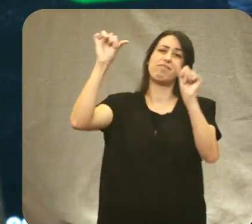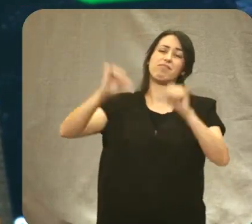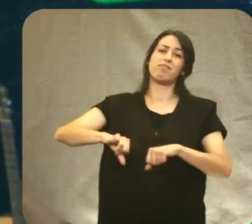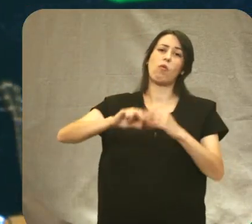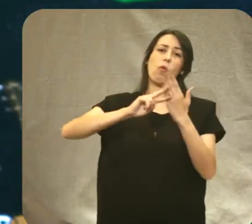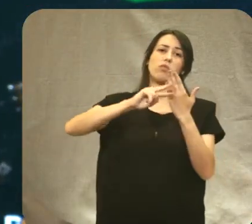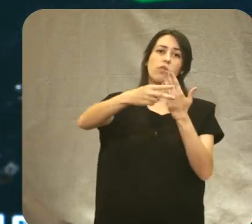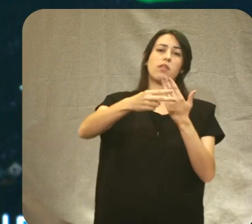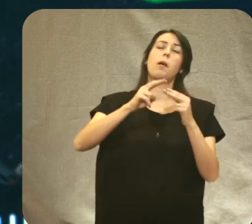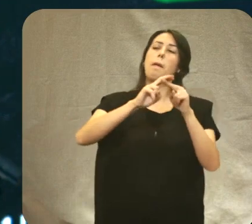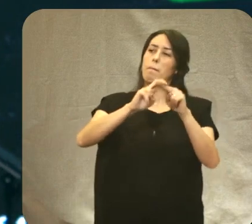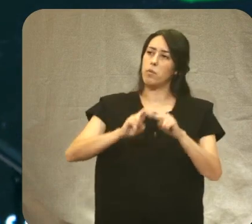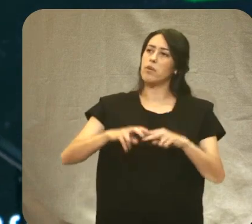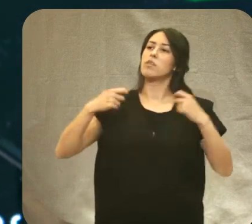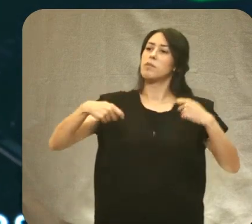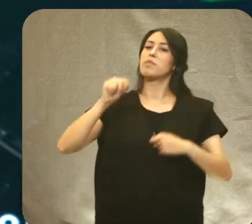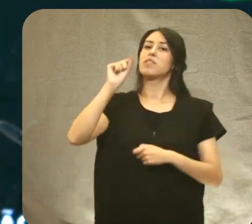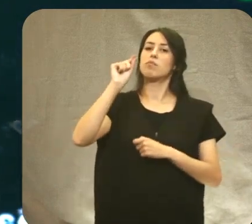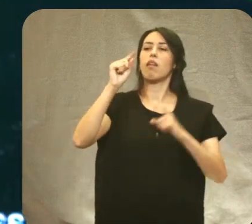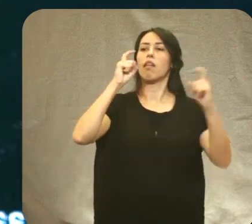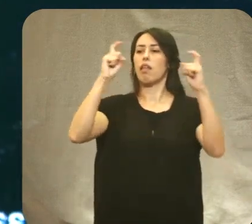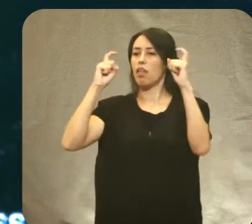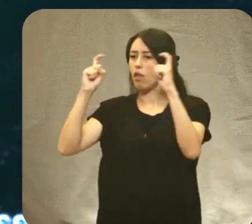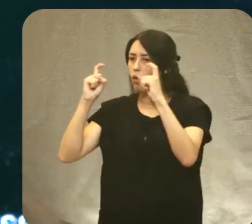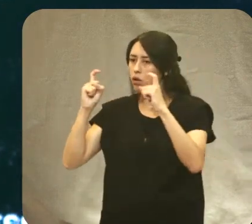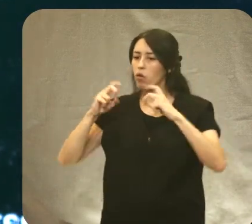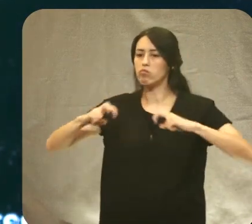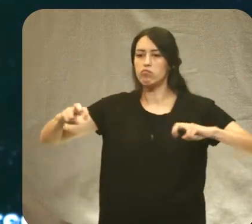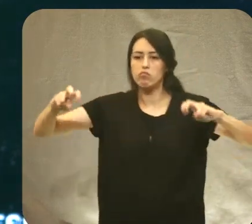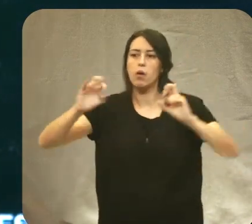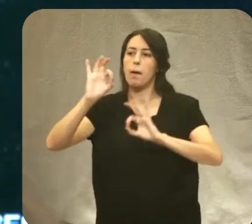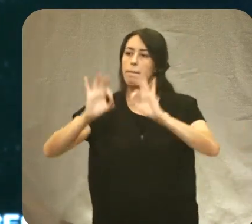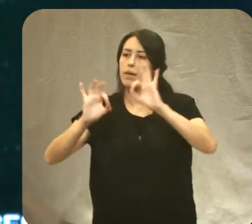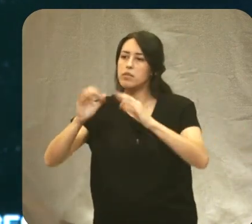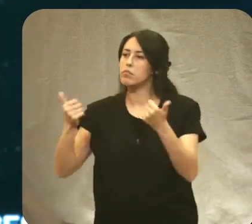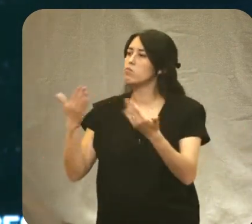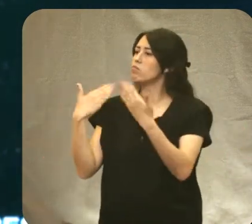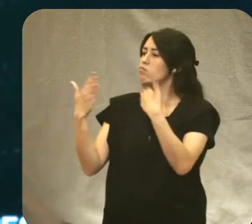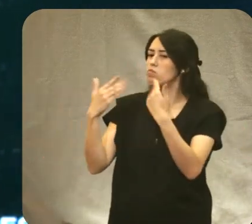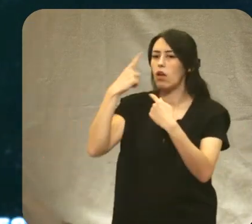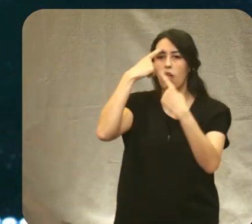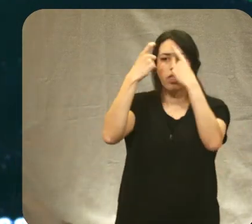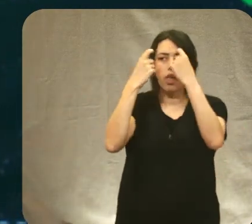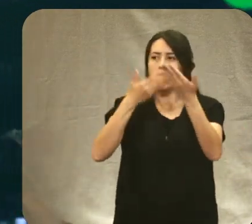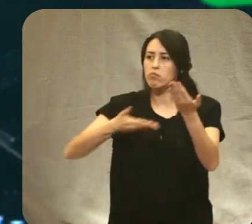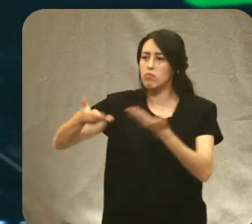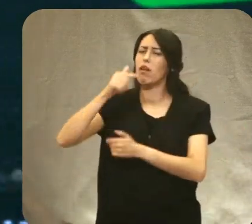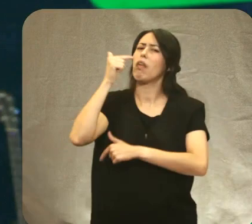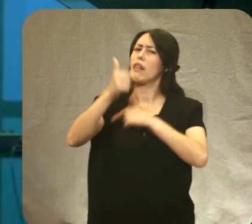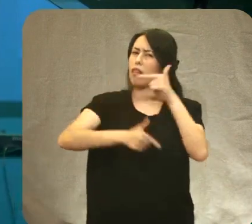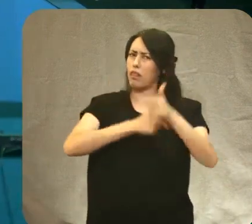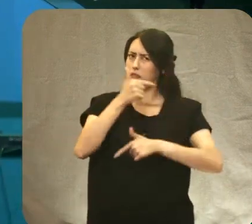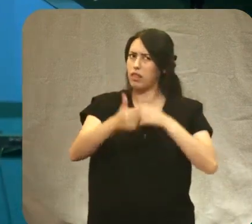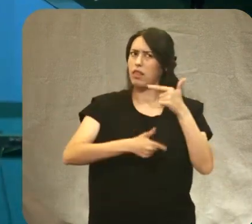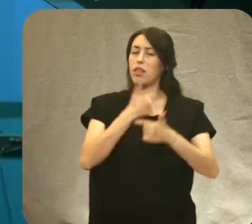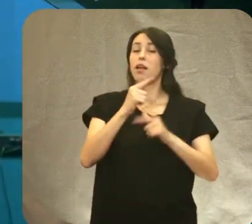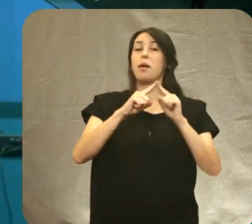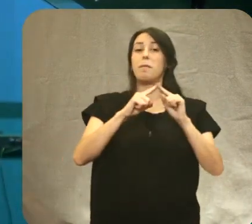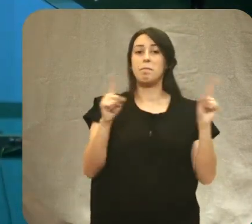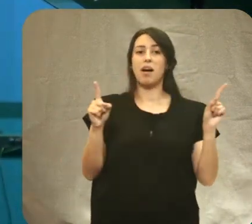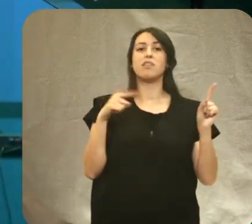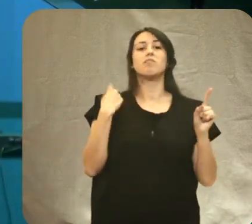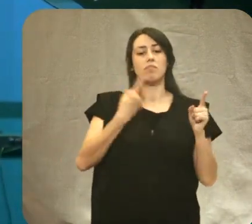fazer reunião motivacional, planejamento, ouvir a ideia uns dos outros, dá trabalho. Mas quando a gente faz a